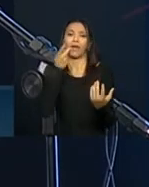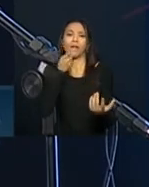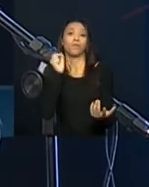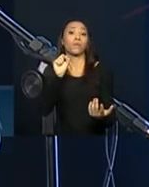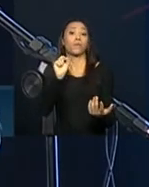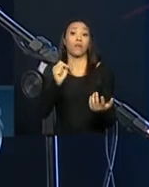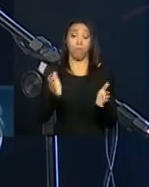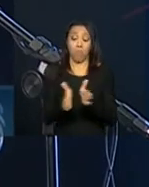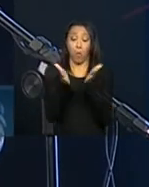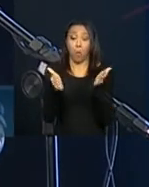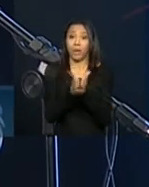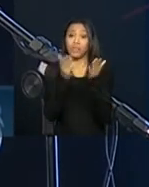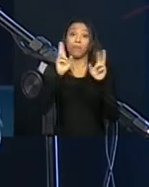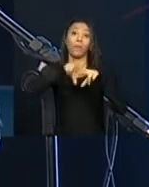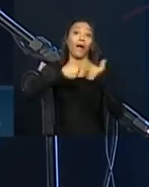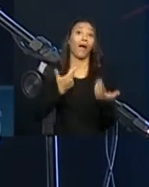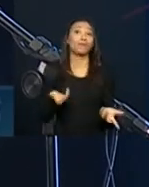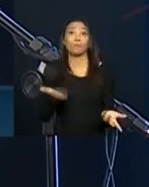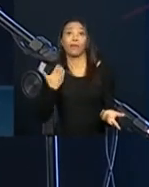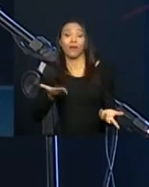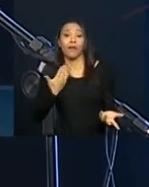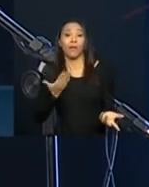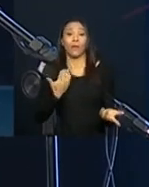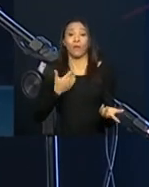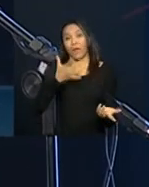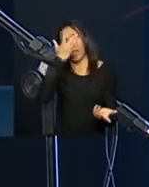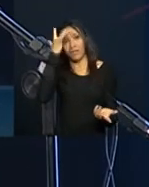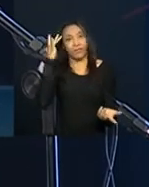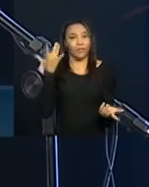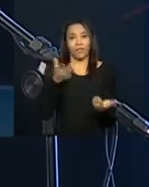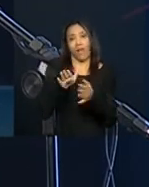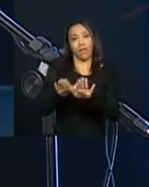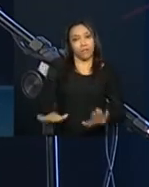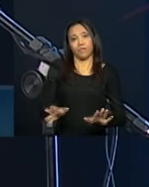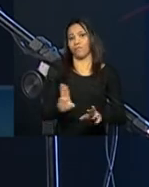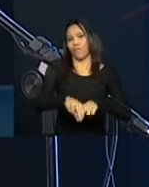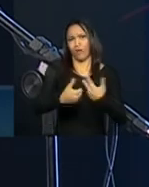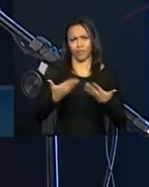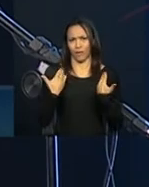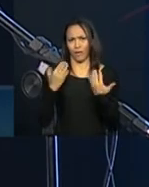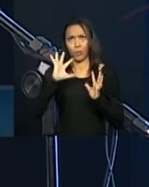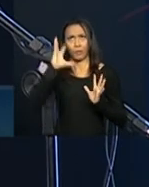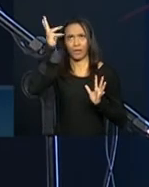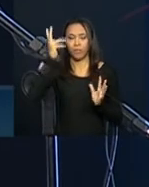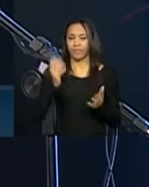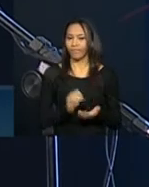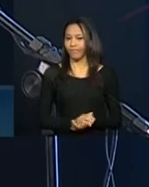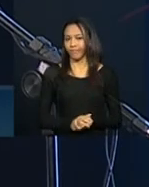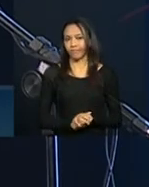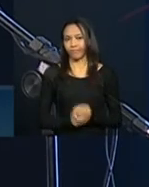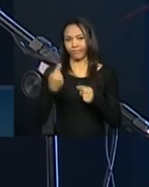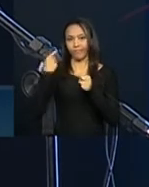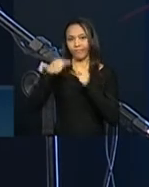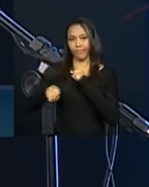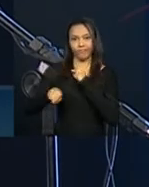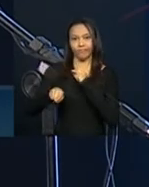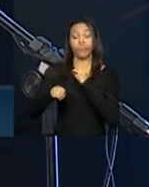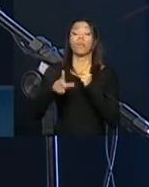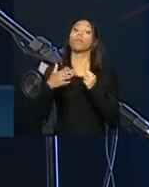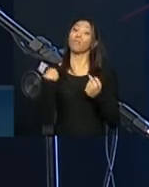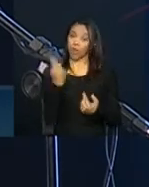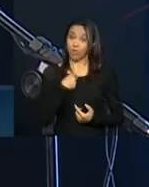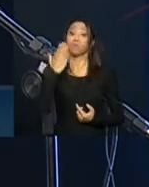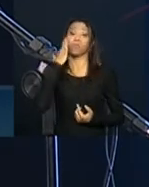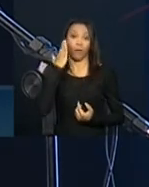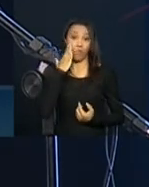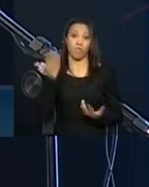pobreza era resultado até do calor e o povo era leniente por conta do calor. Felizmente, isso também não está mais colocado. Nós sabemos que a